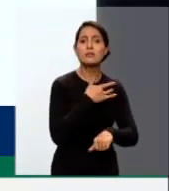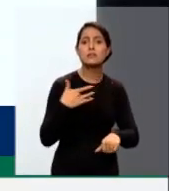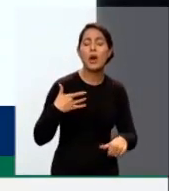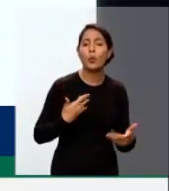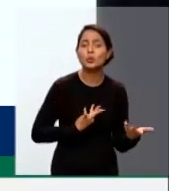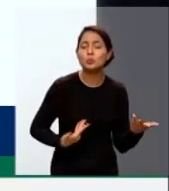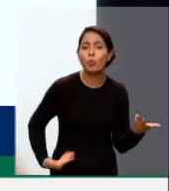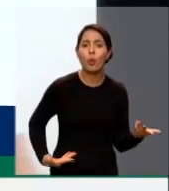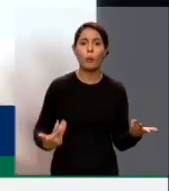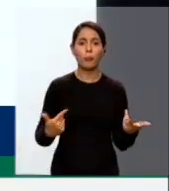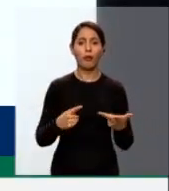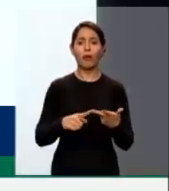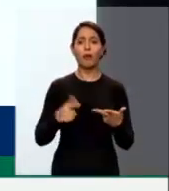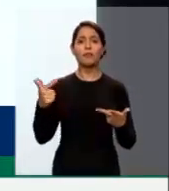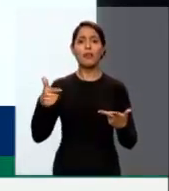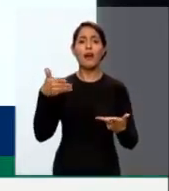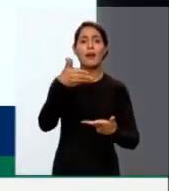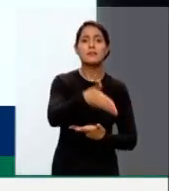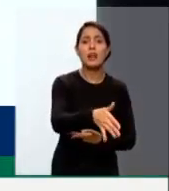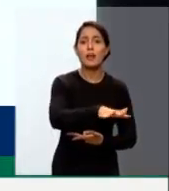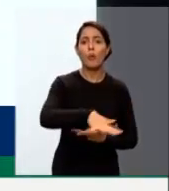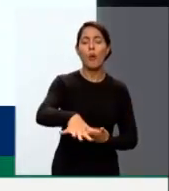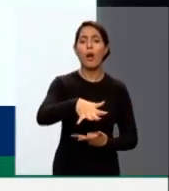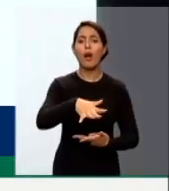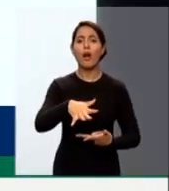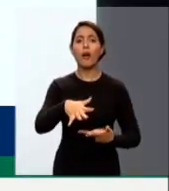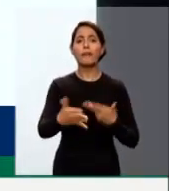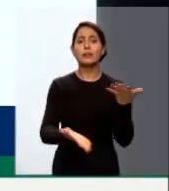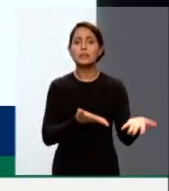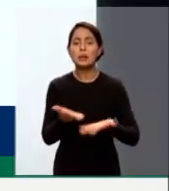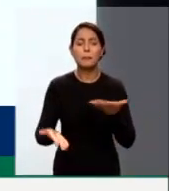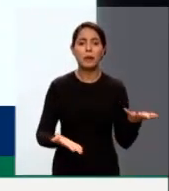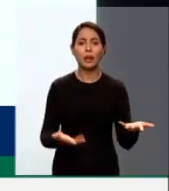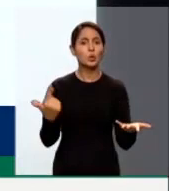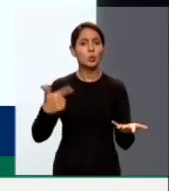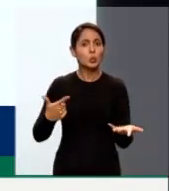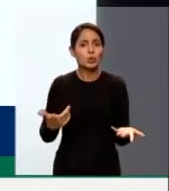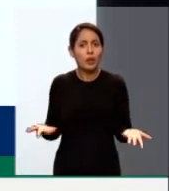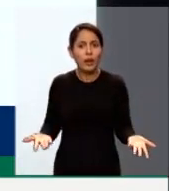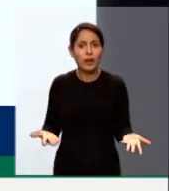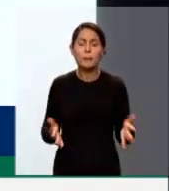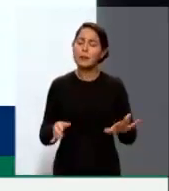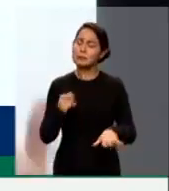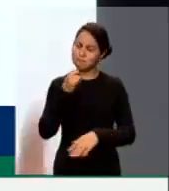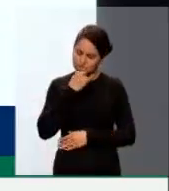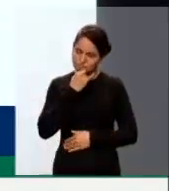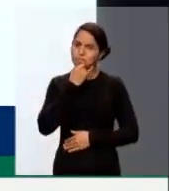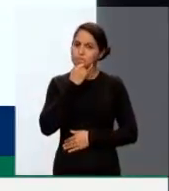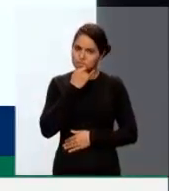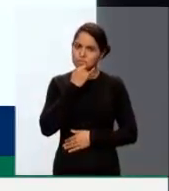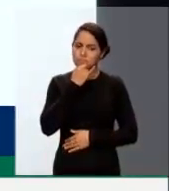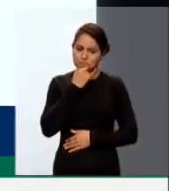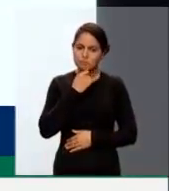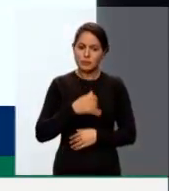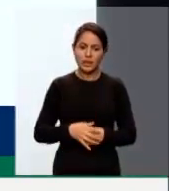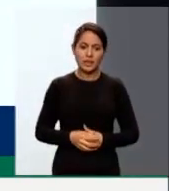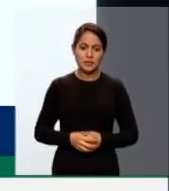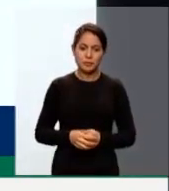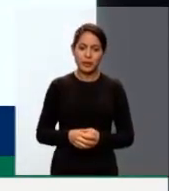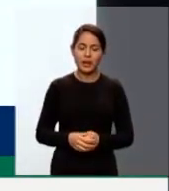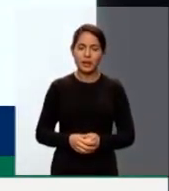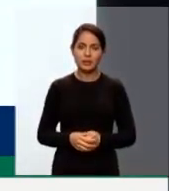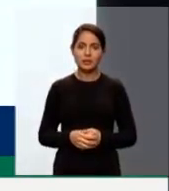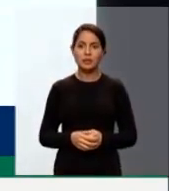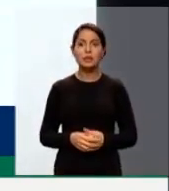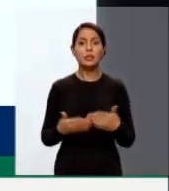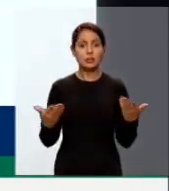acesso aos cuidados e à assistência, infelizmente, do poder público. Isso parte de um racismo que